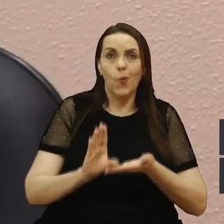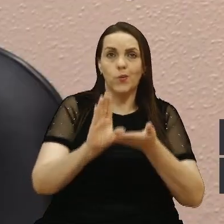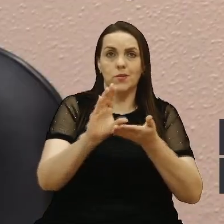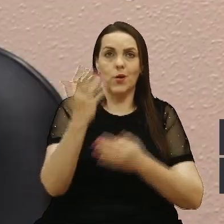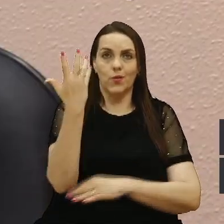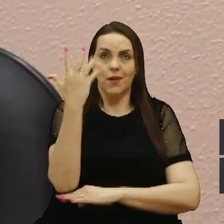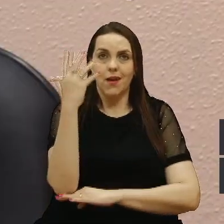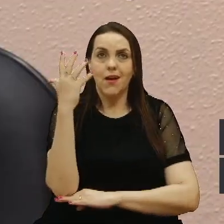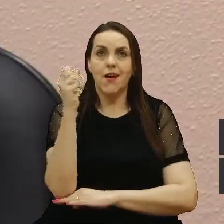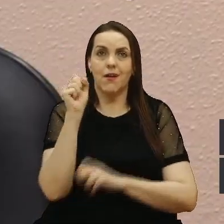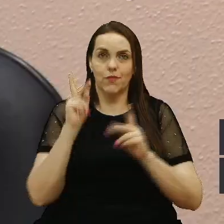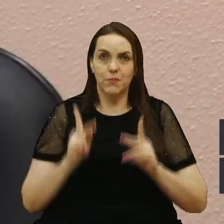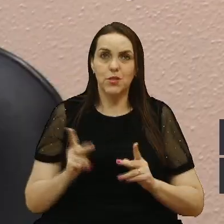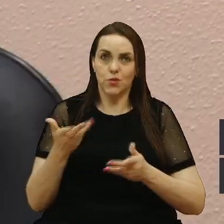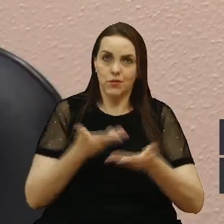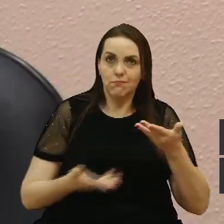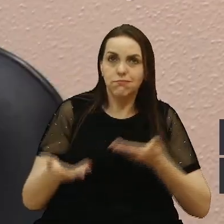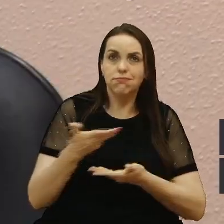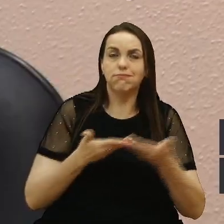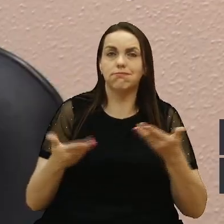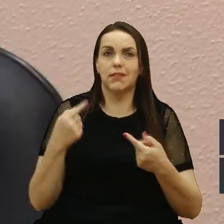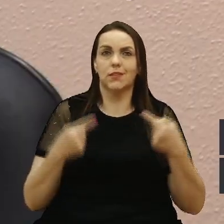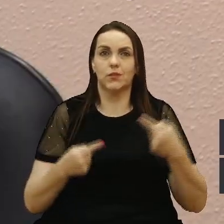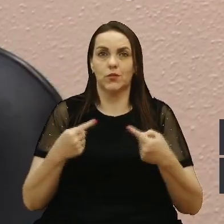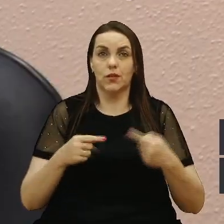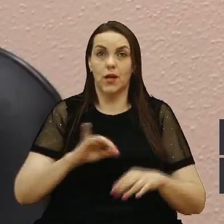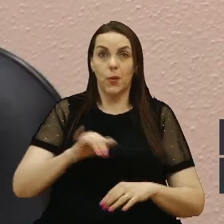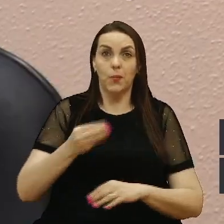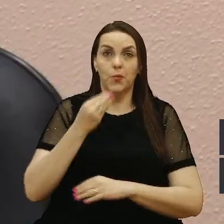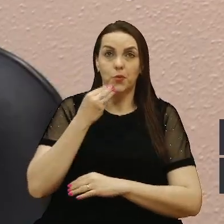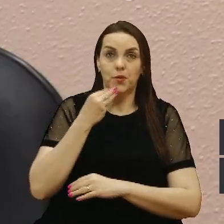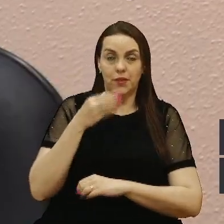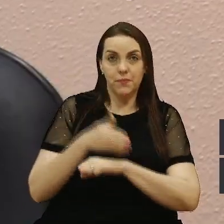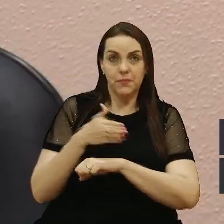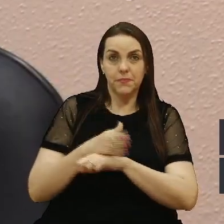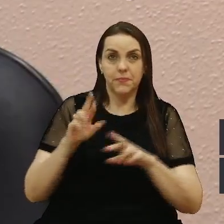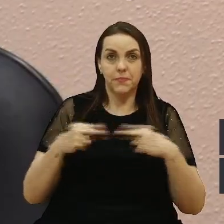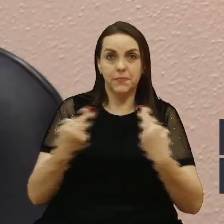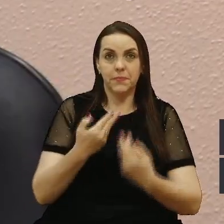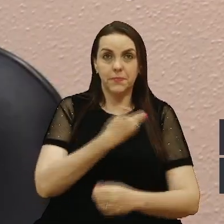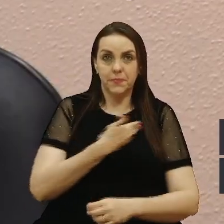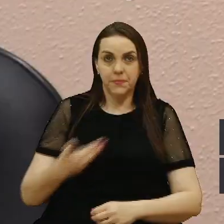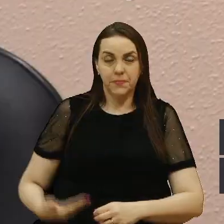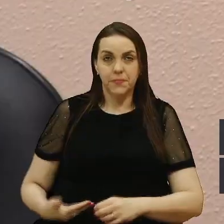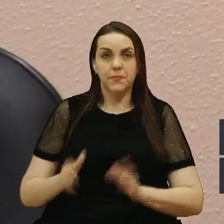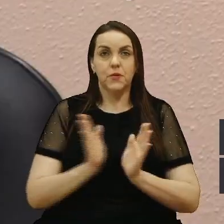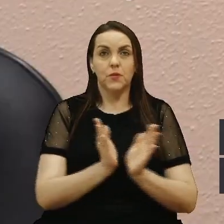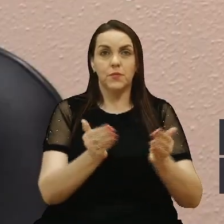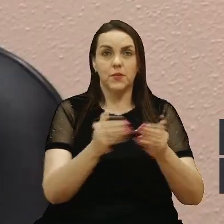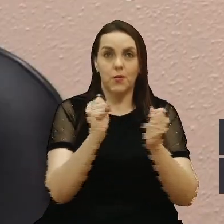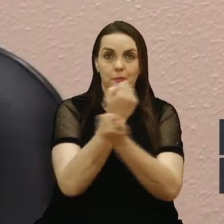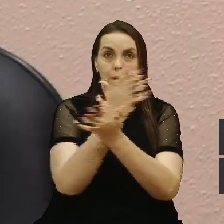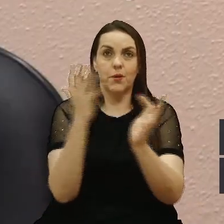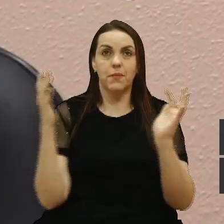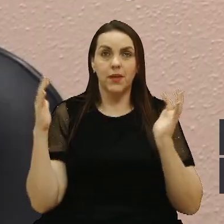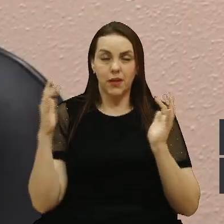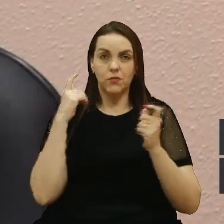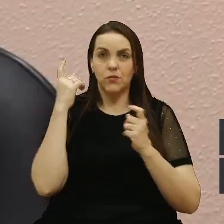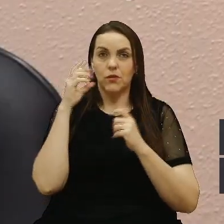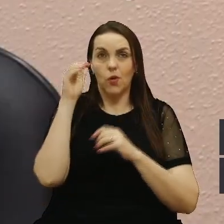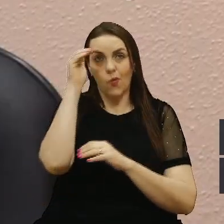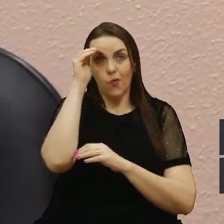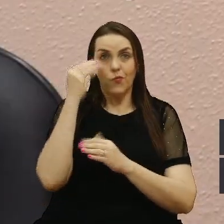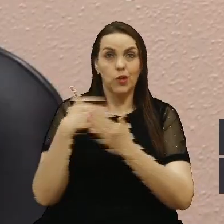envolvidas nessa discussão. Eu tive a oportunidade de participar de uma reunião pública da Comissão do Meio Ambiente, ouvindo ali as preocupações